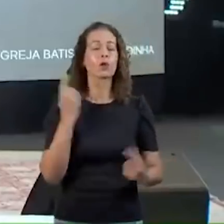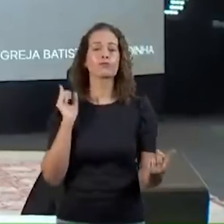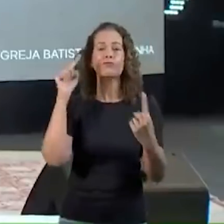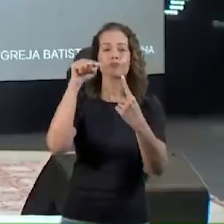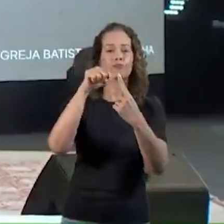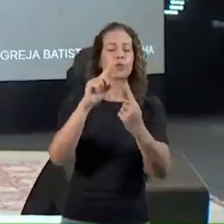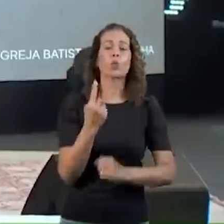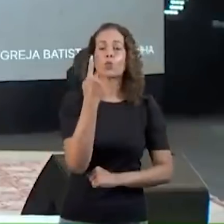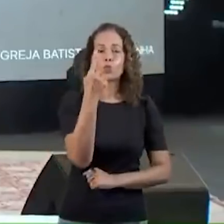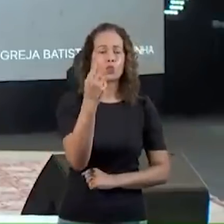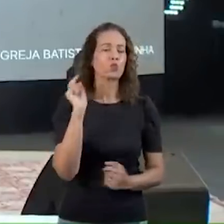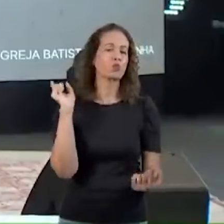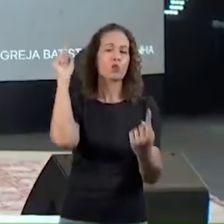alvo.